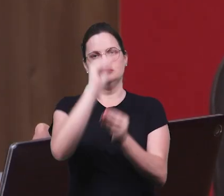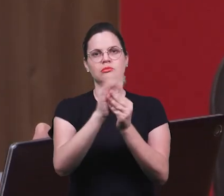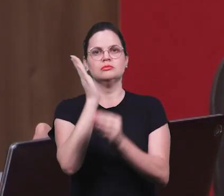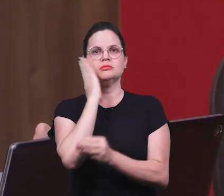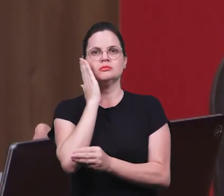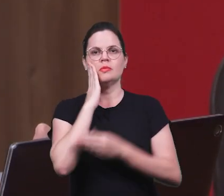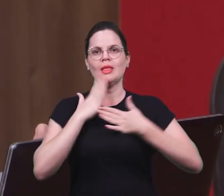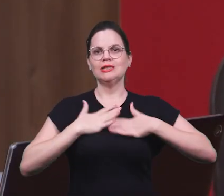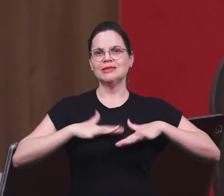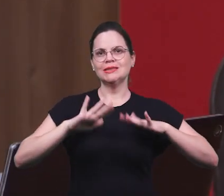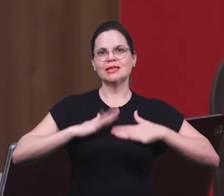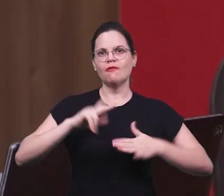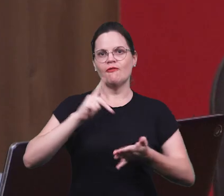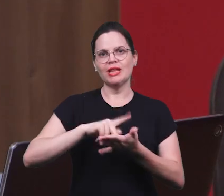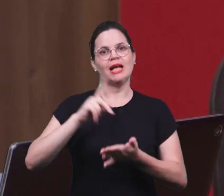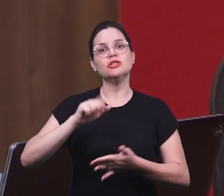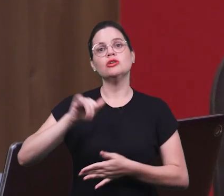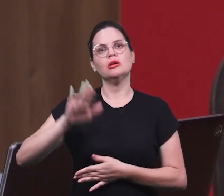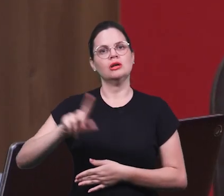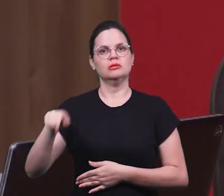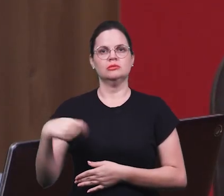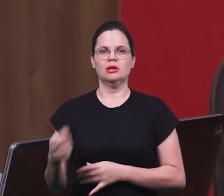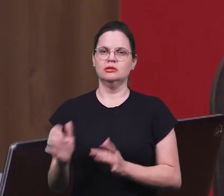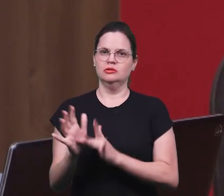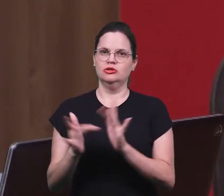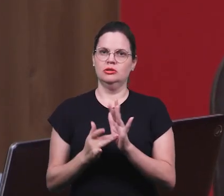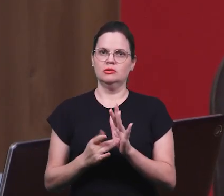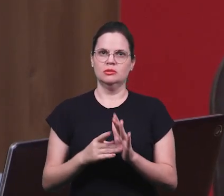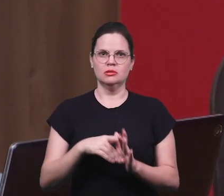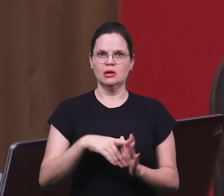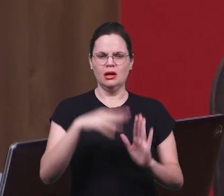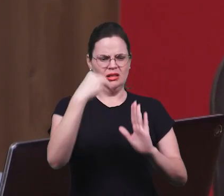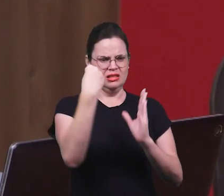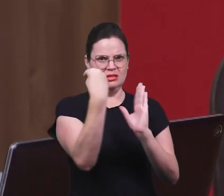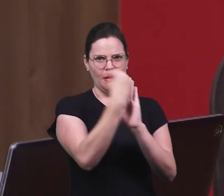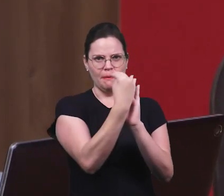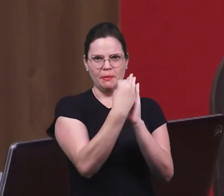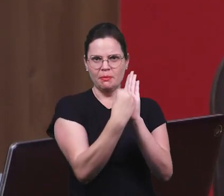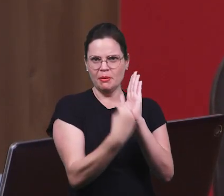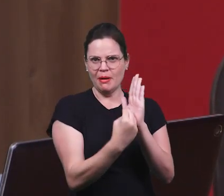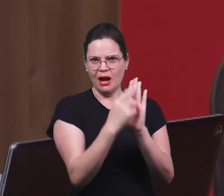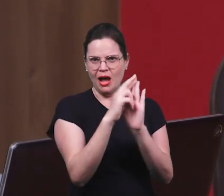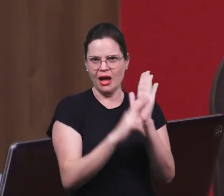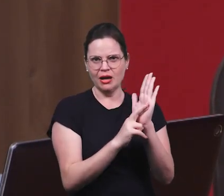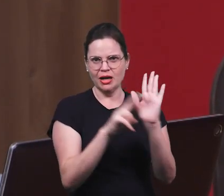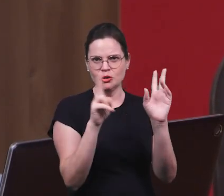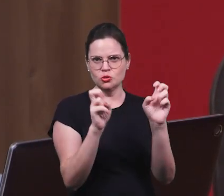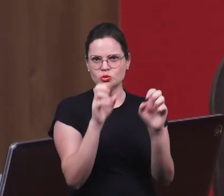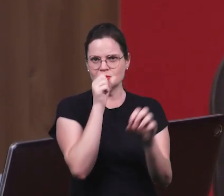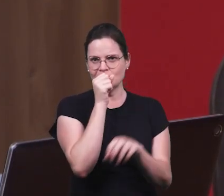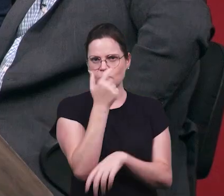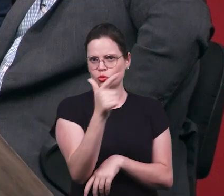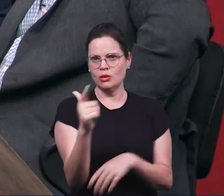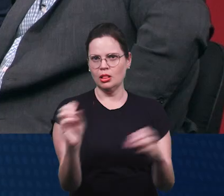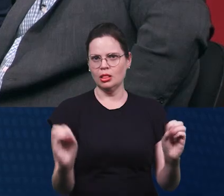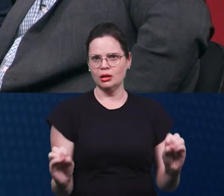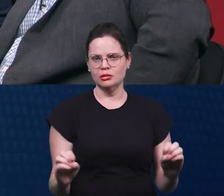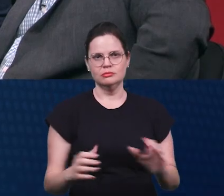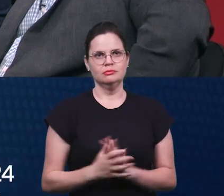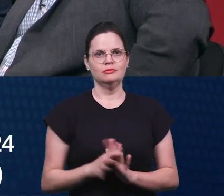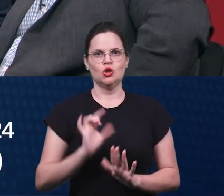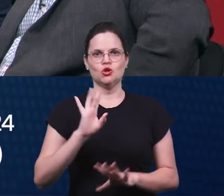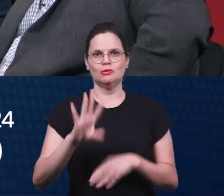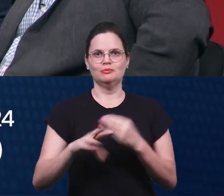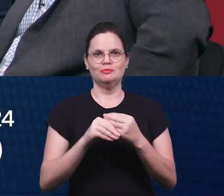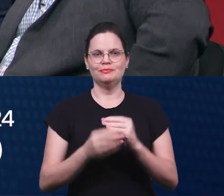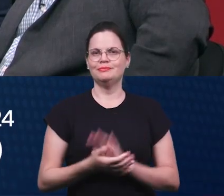verdadeiro estava nele, estava em Jesus. E aqui não há nenhuma citação com relação ao sábado. Apenas uma breve